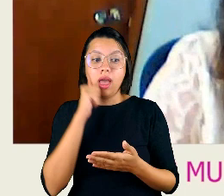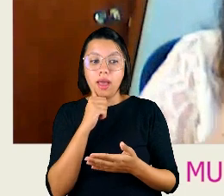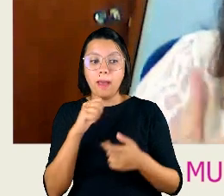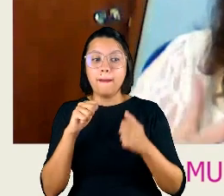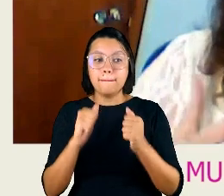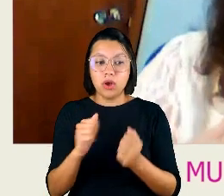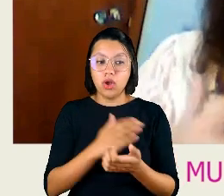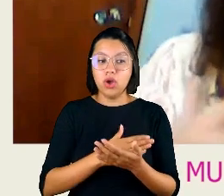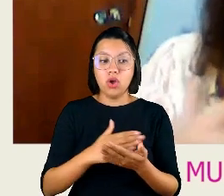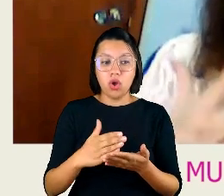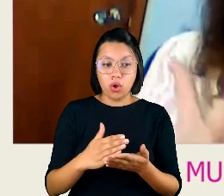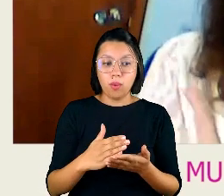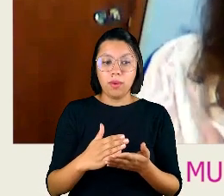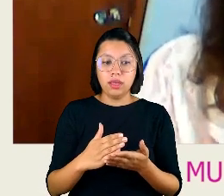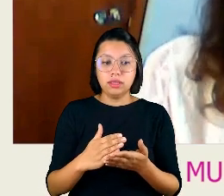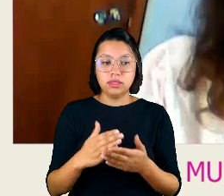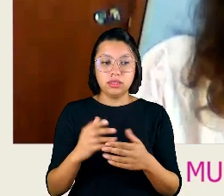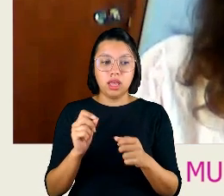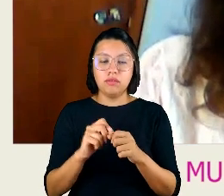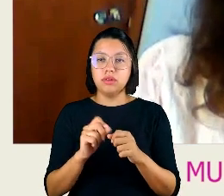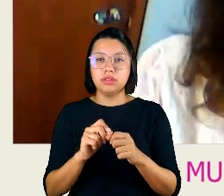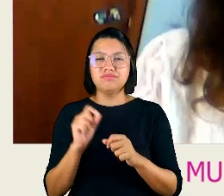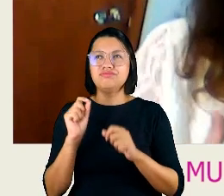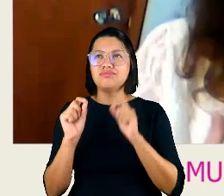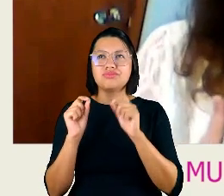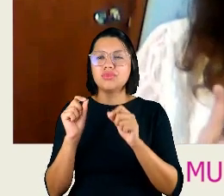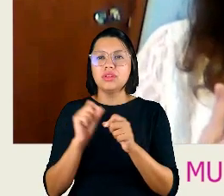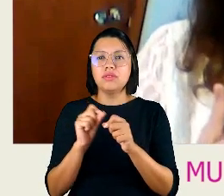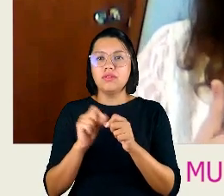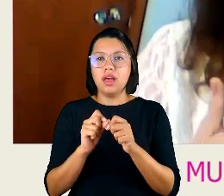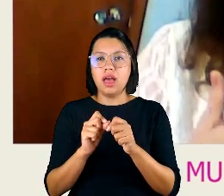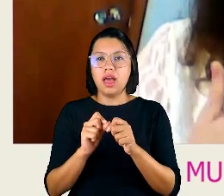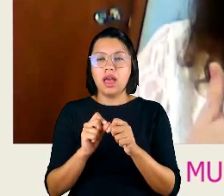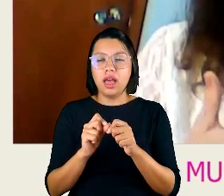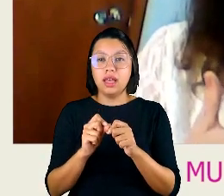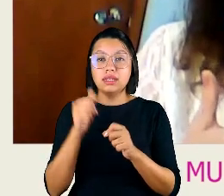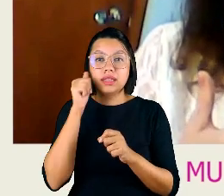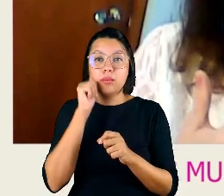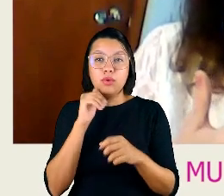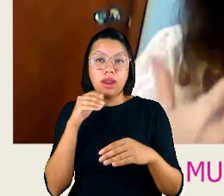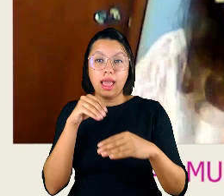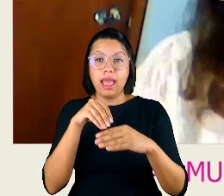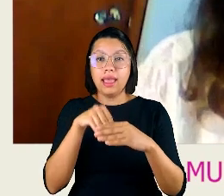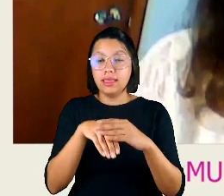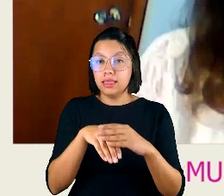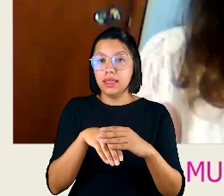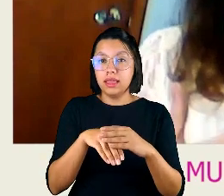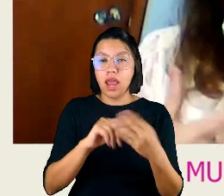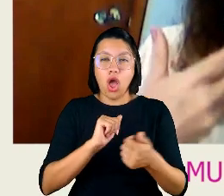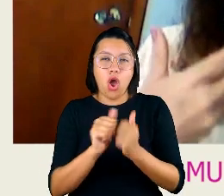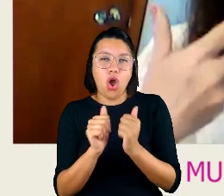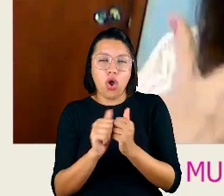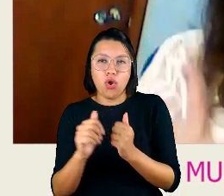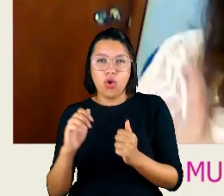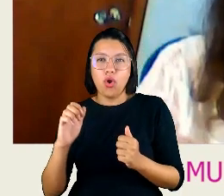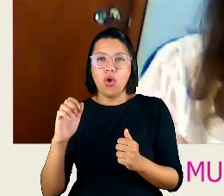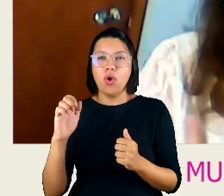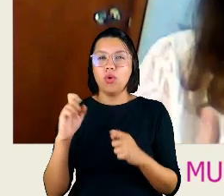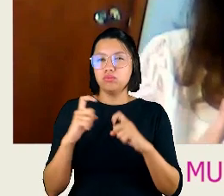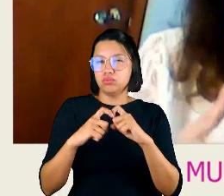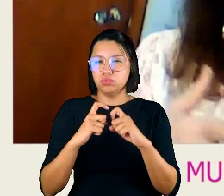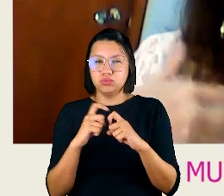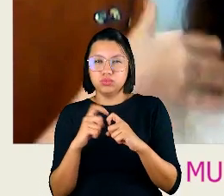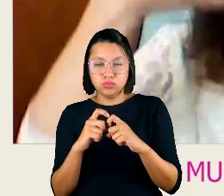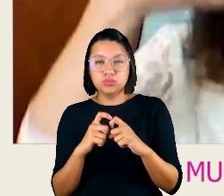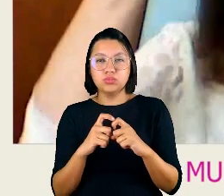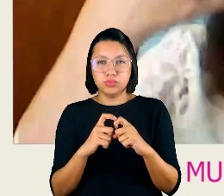que faz a mulher entrar no jogo erótico? É o desejo dela se realizar, dela ter